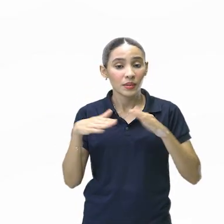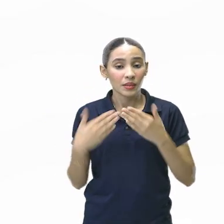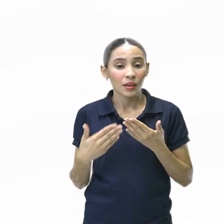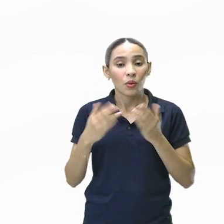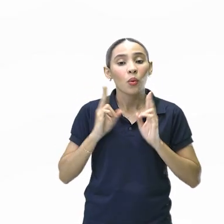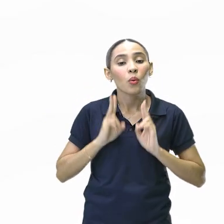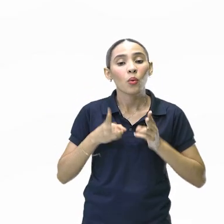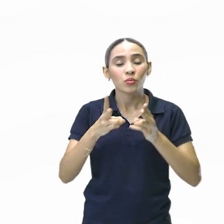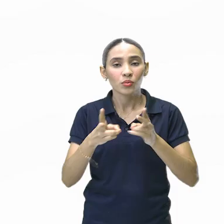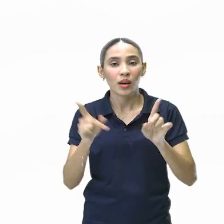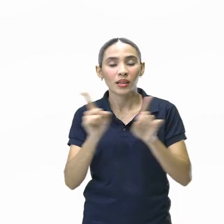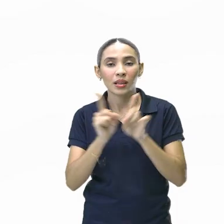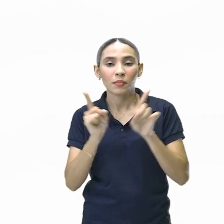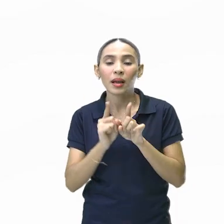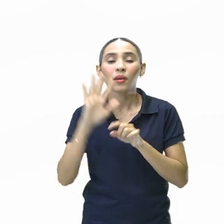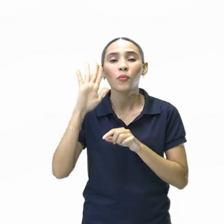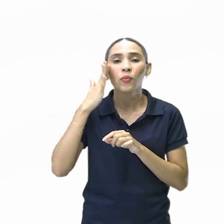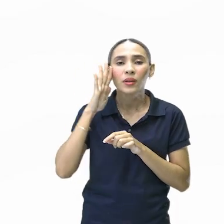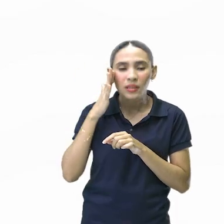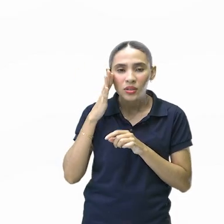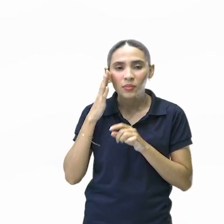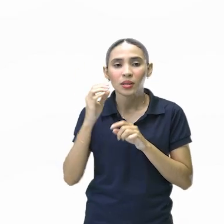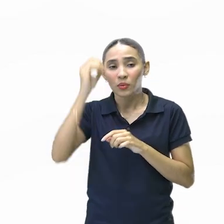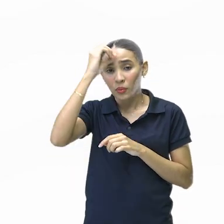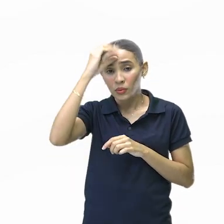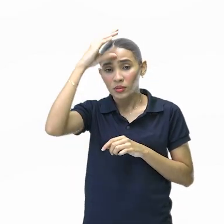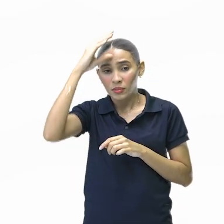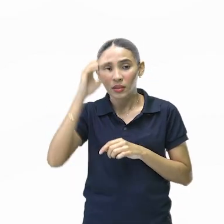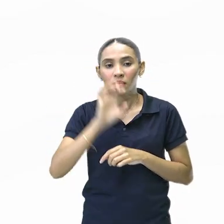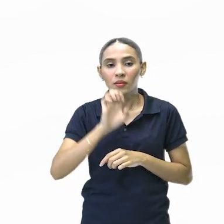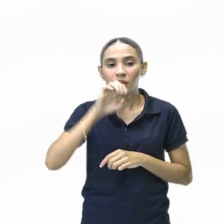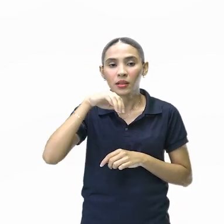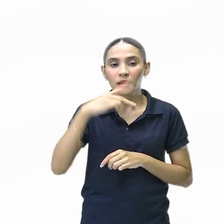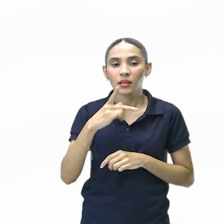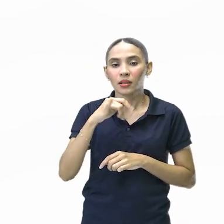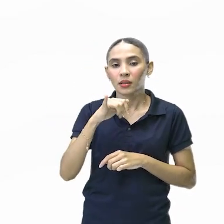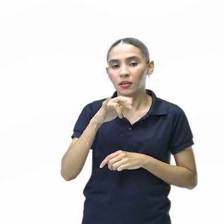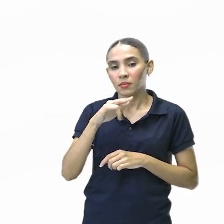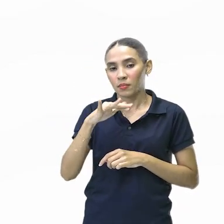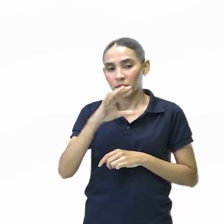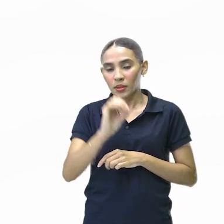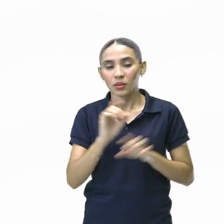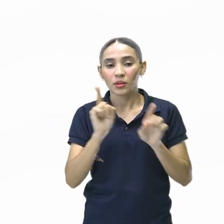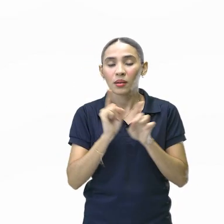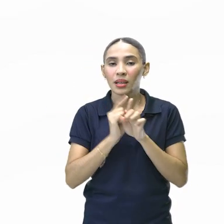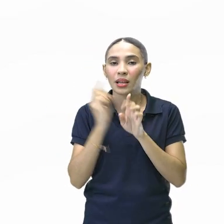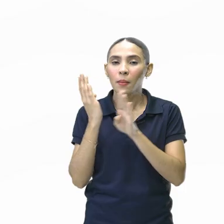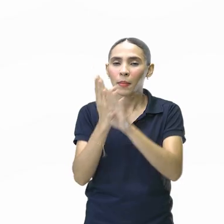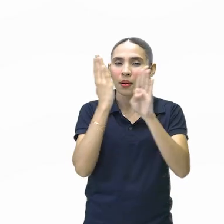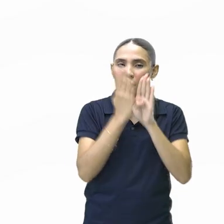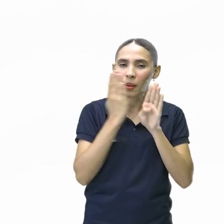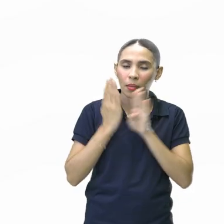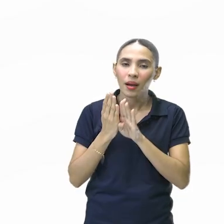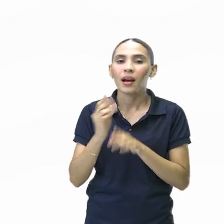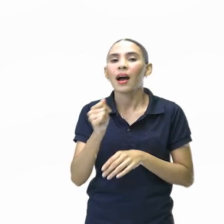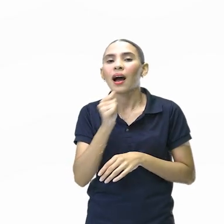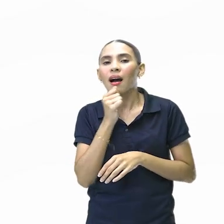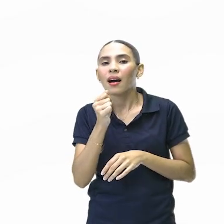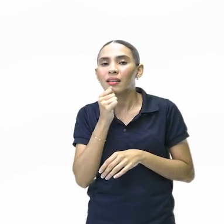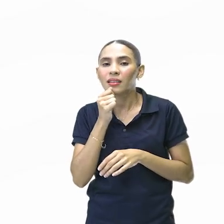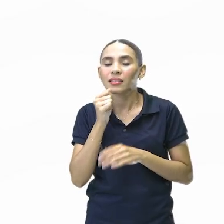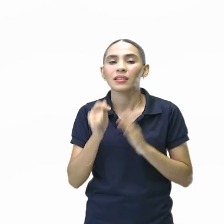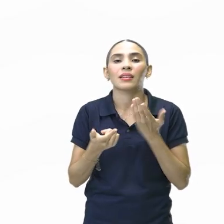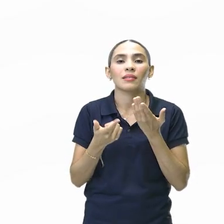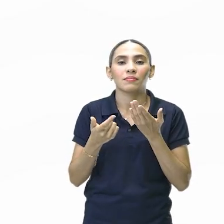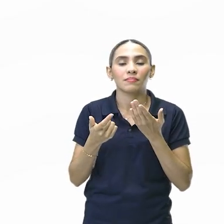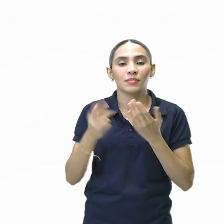gente continuar esse entendimento do conhecimento empírico, né, das descobertas, ainda na pré-história e